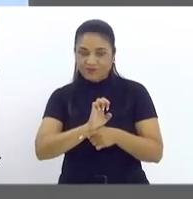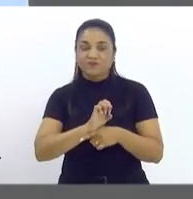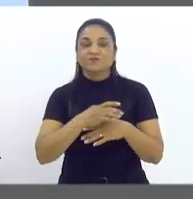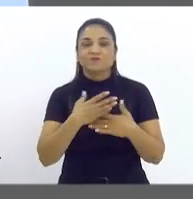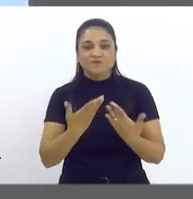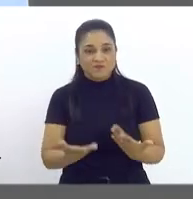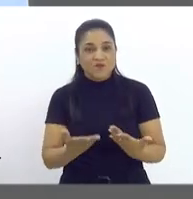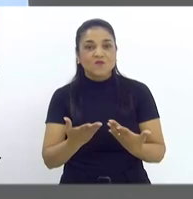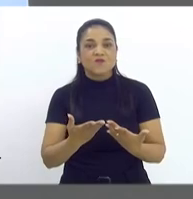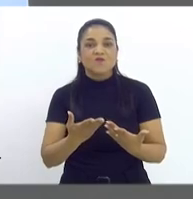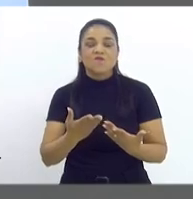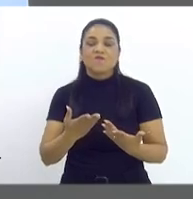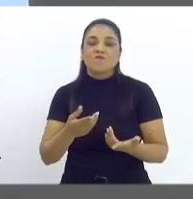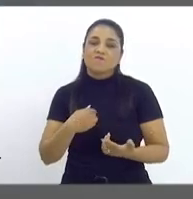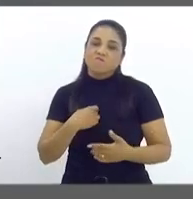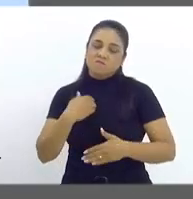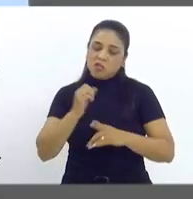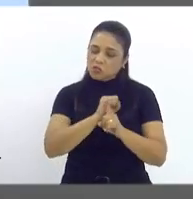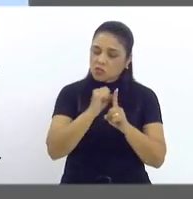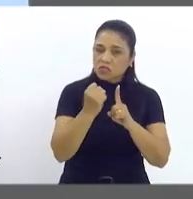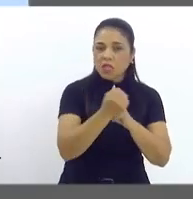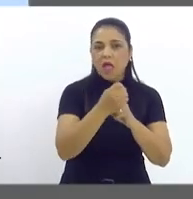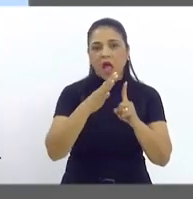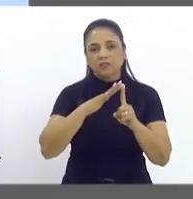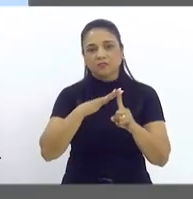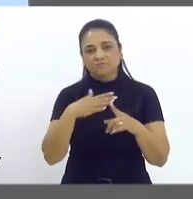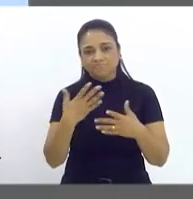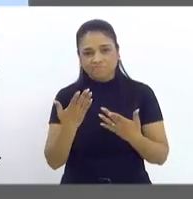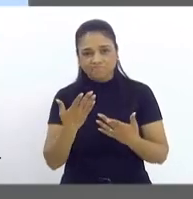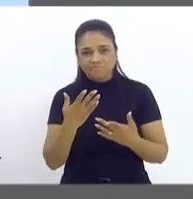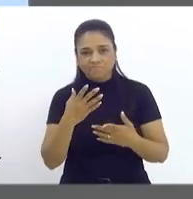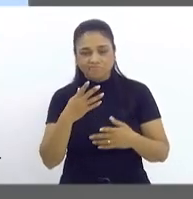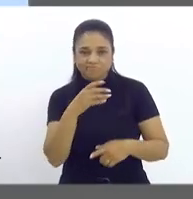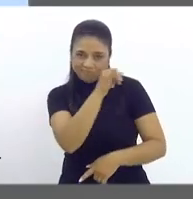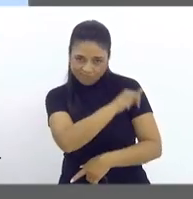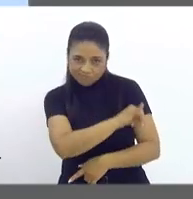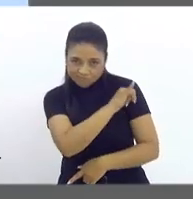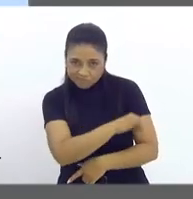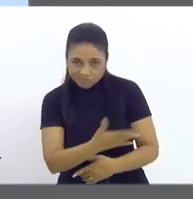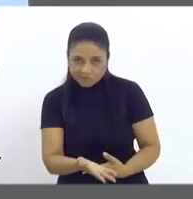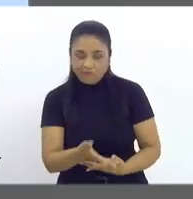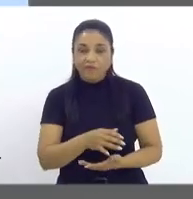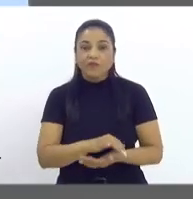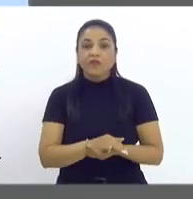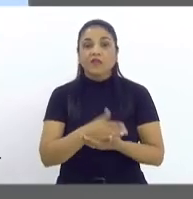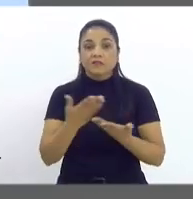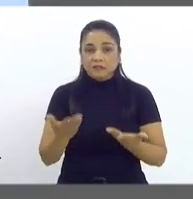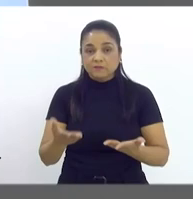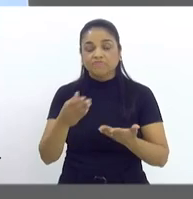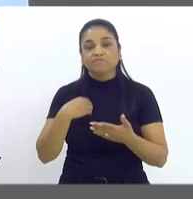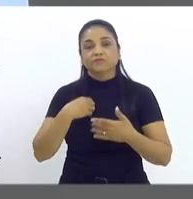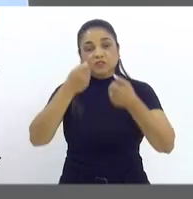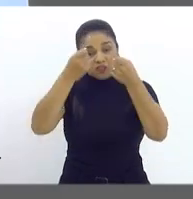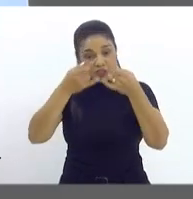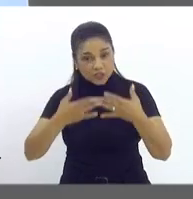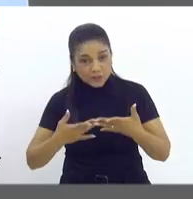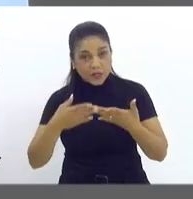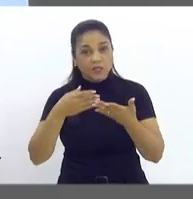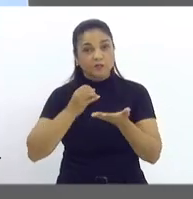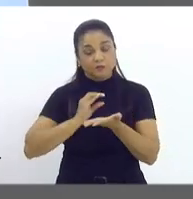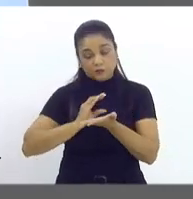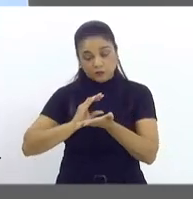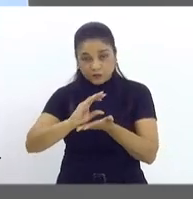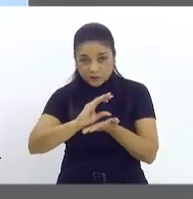estado como um legado para a sociedade fluminense. Bom, falando nesses investimentos, então, todos